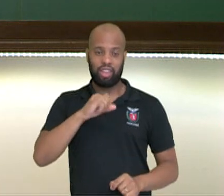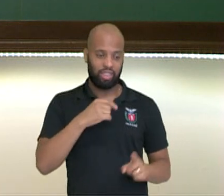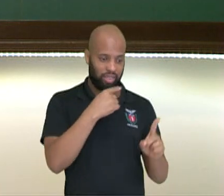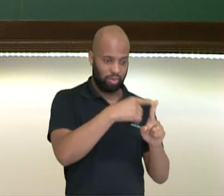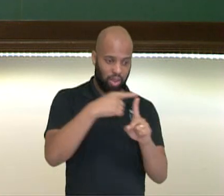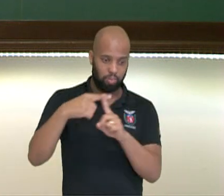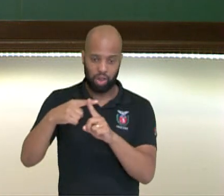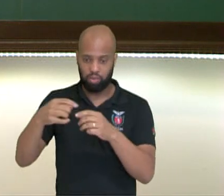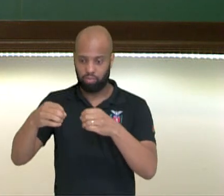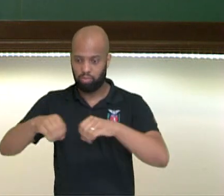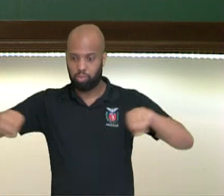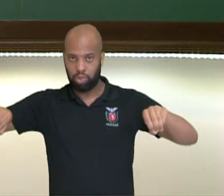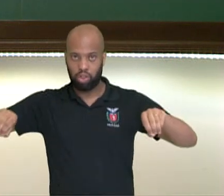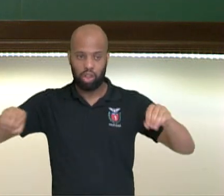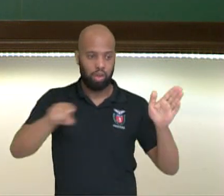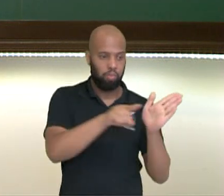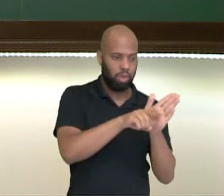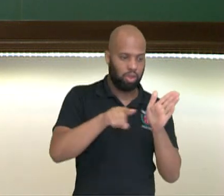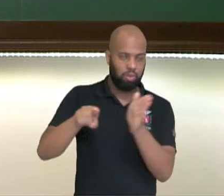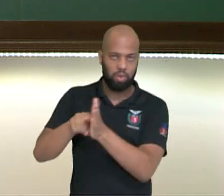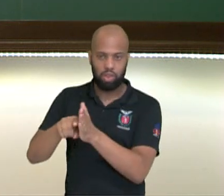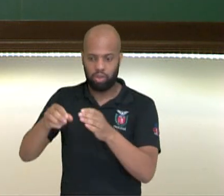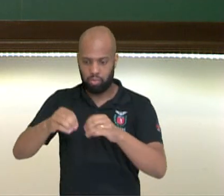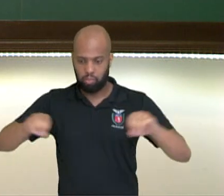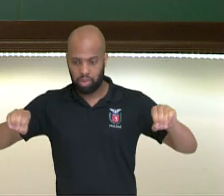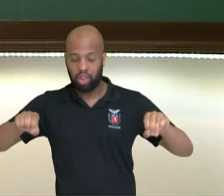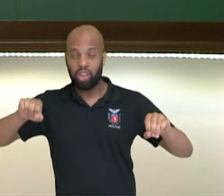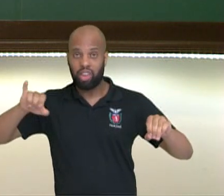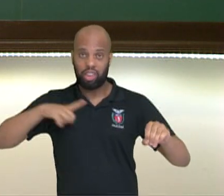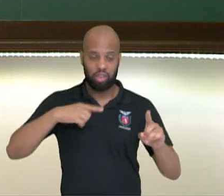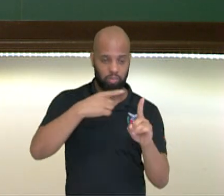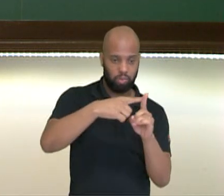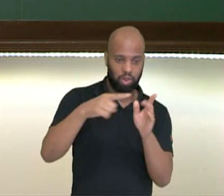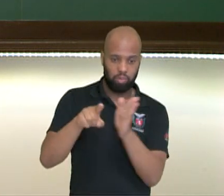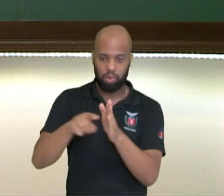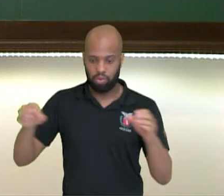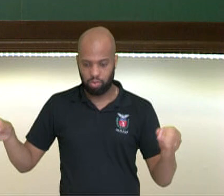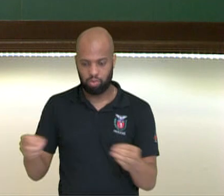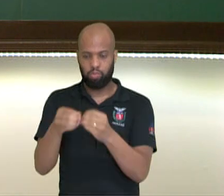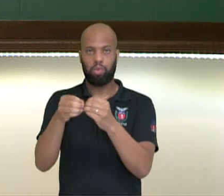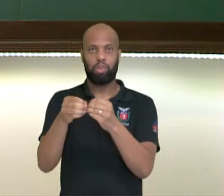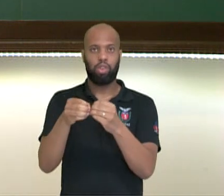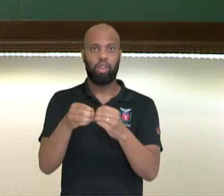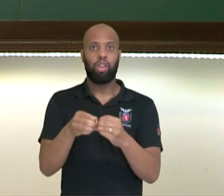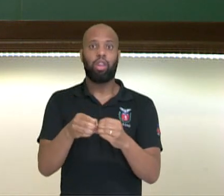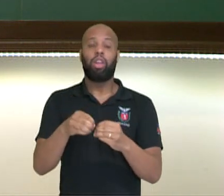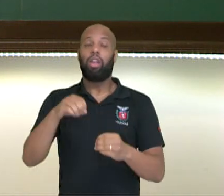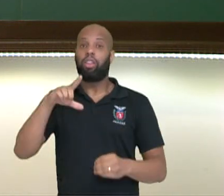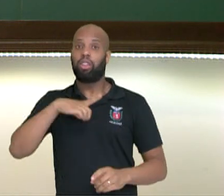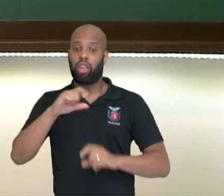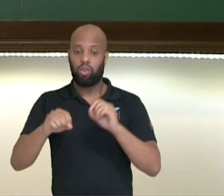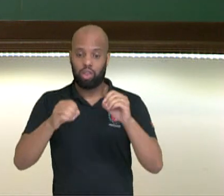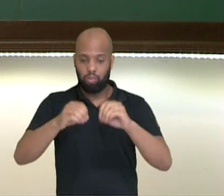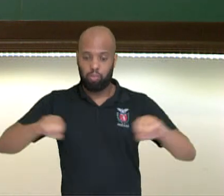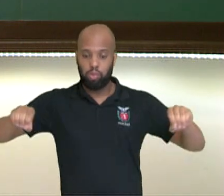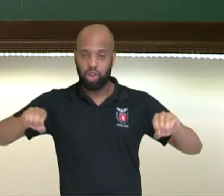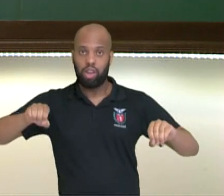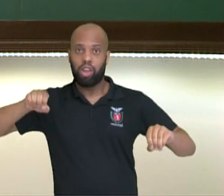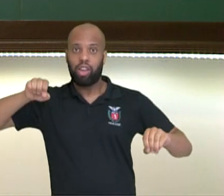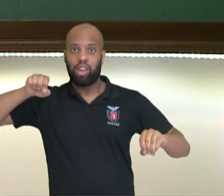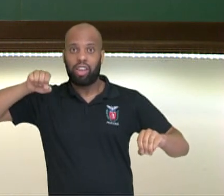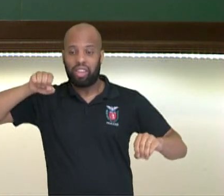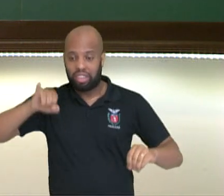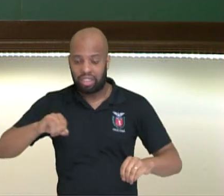e de sinais opostos se atraem. Compreendemos que só pode haver repulsão na condição de dois corpos eletrizados. Só